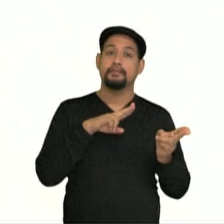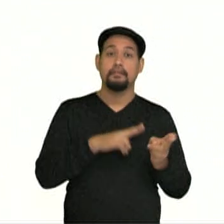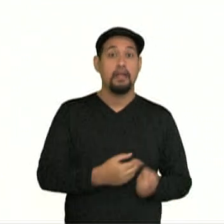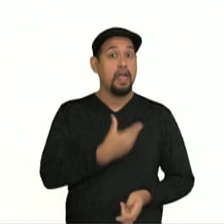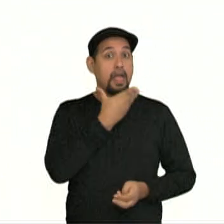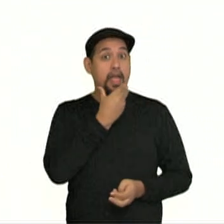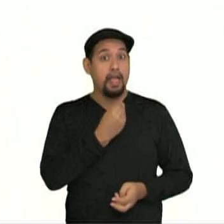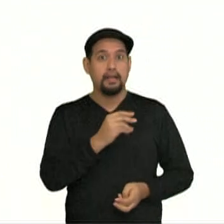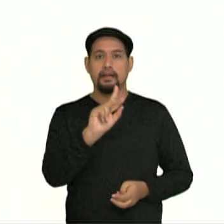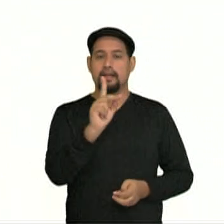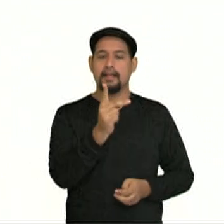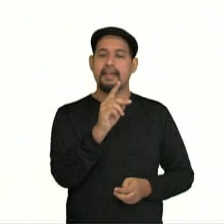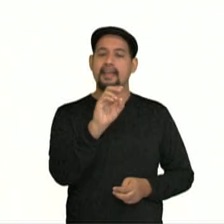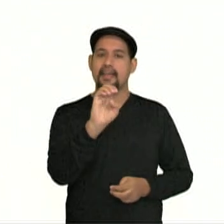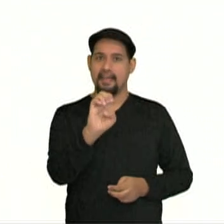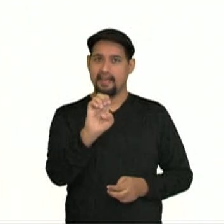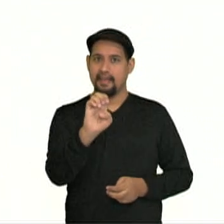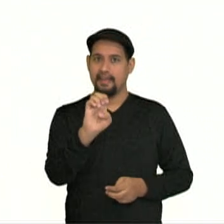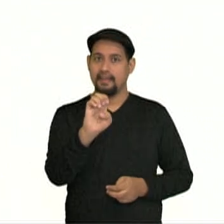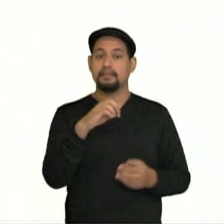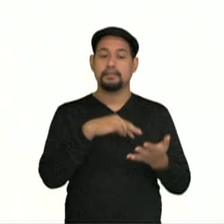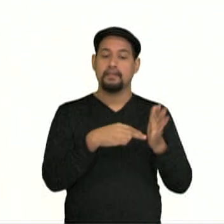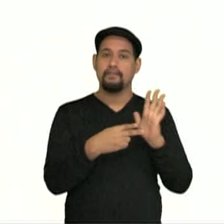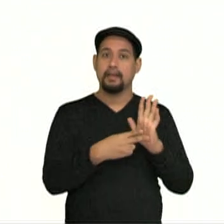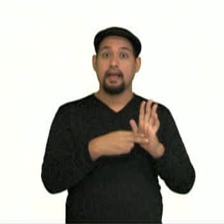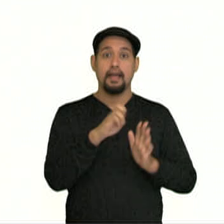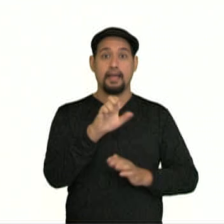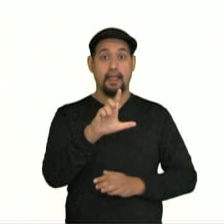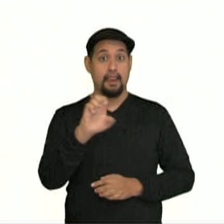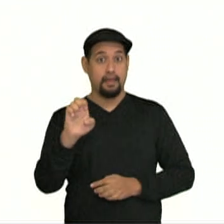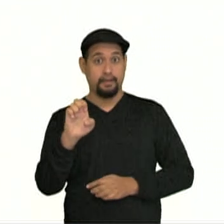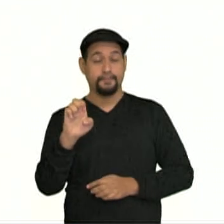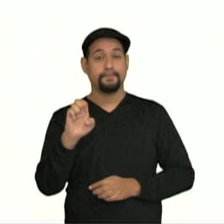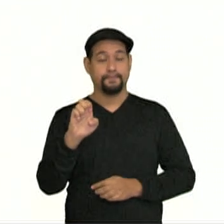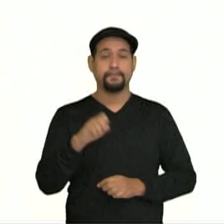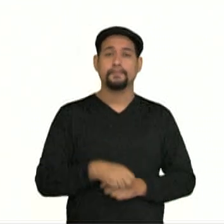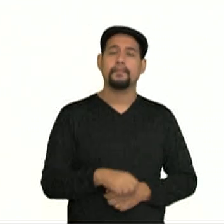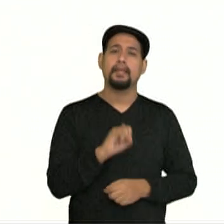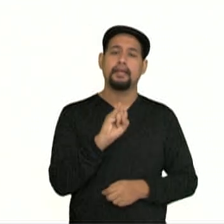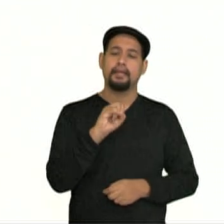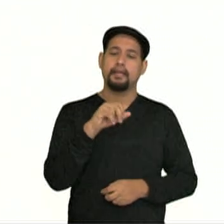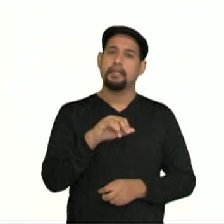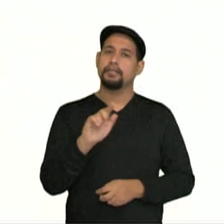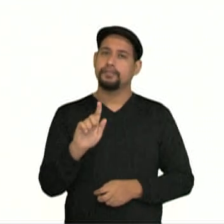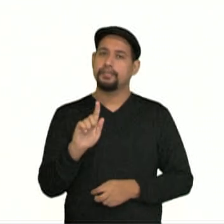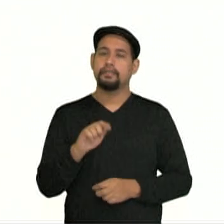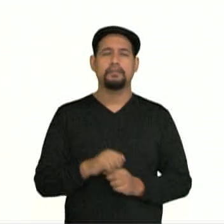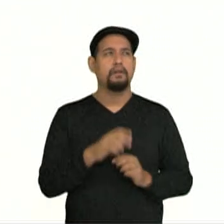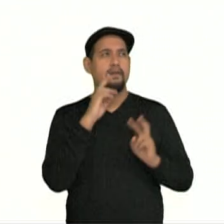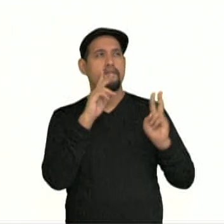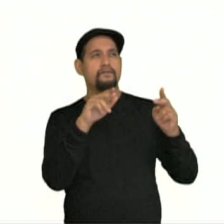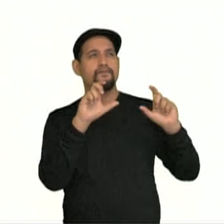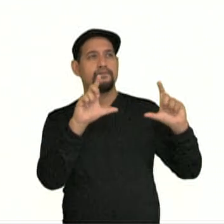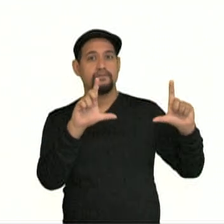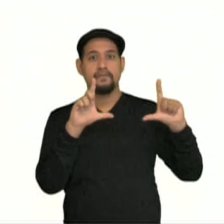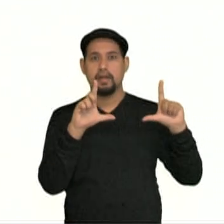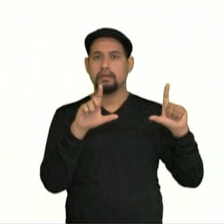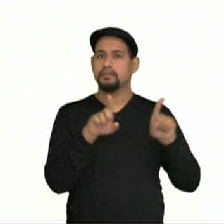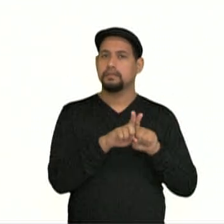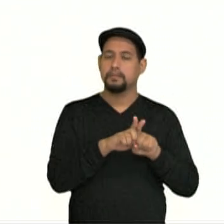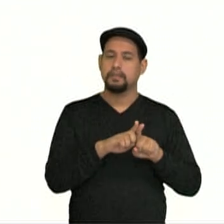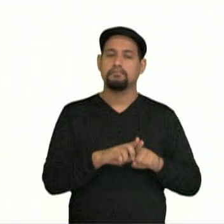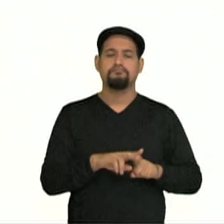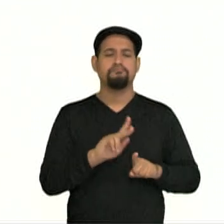está dormindo. Observem a estrutura de presente contínuo. Nós temos o ing em watching, forma negativa, he is not